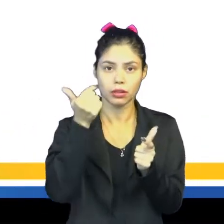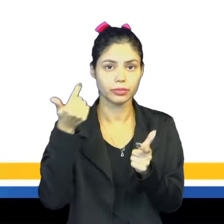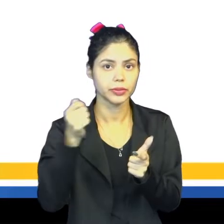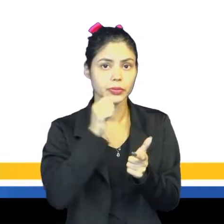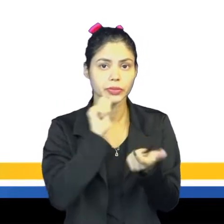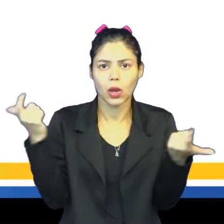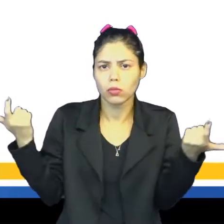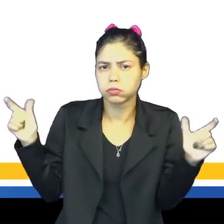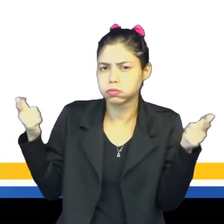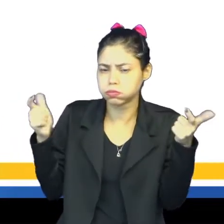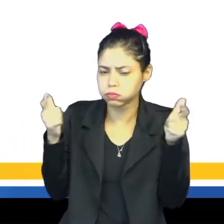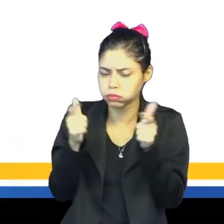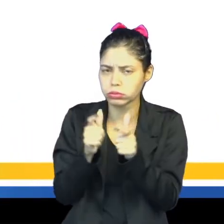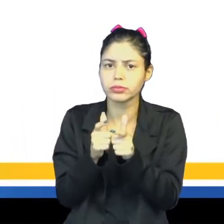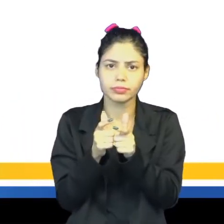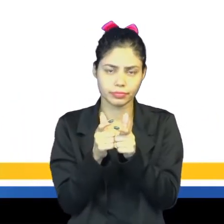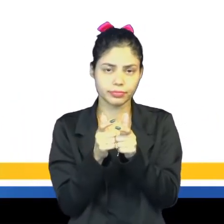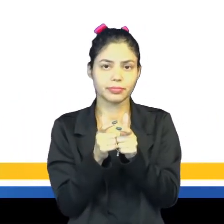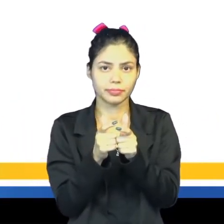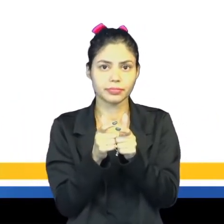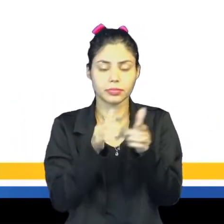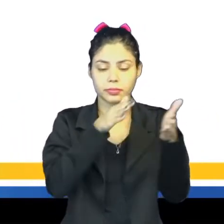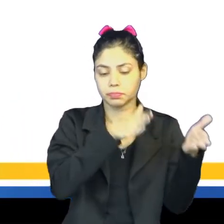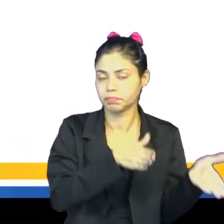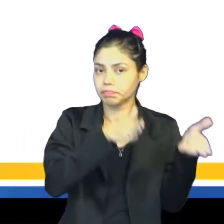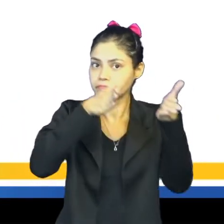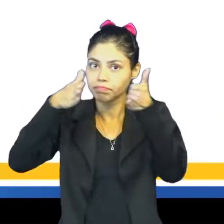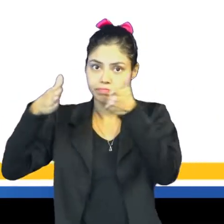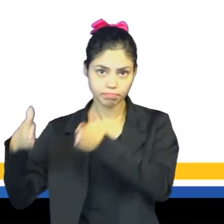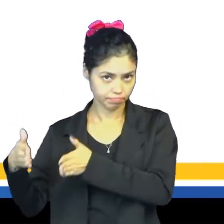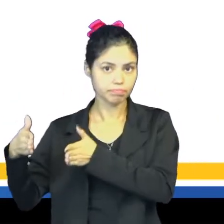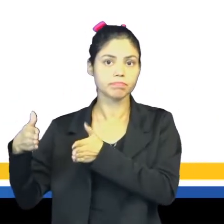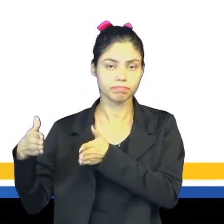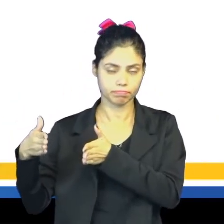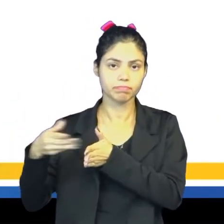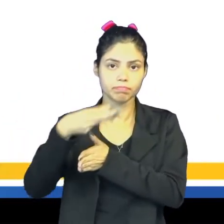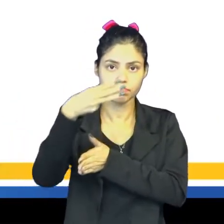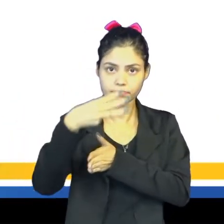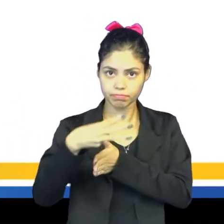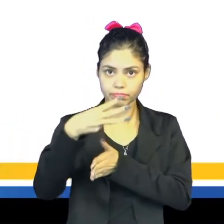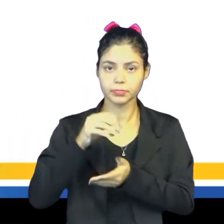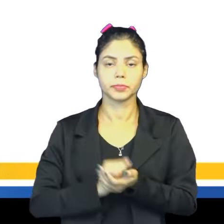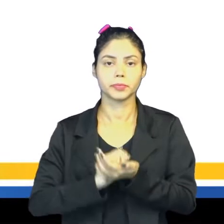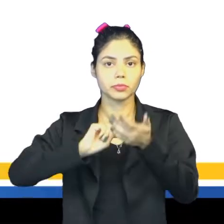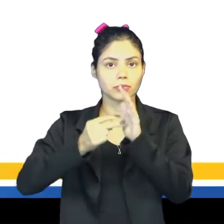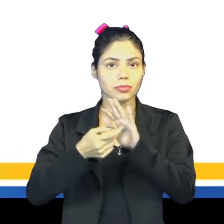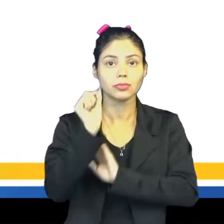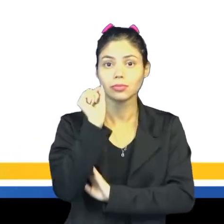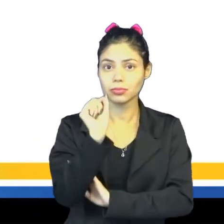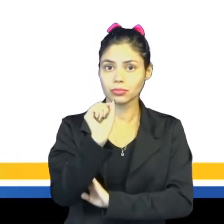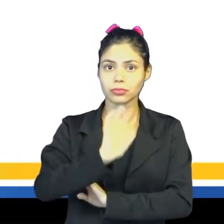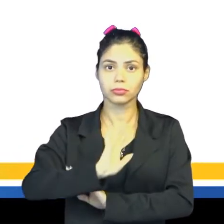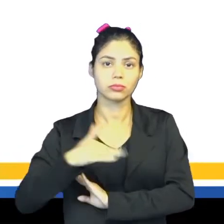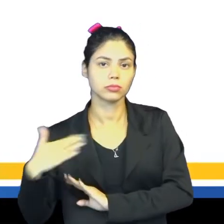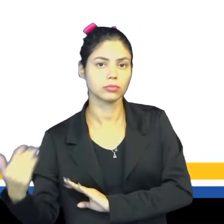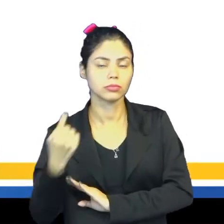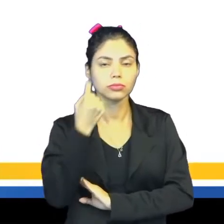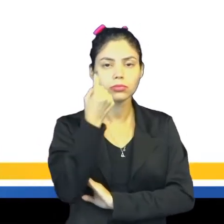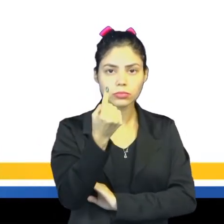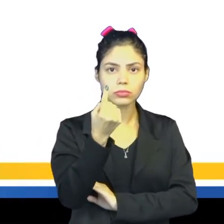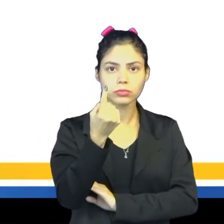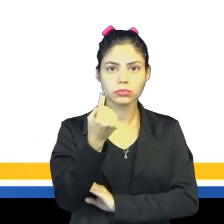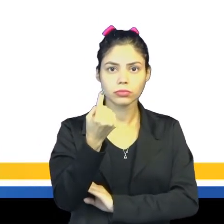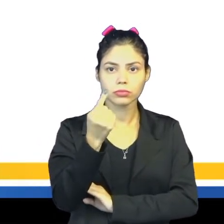outra reduz a terça parte, tá? Então, isso quer dizer, quando uma vai